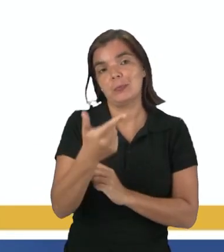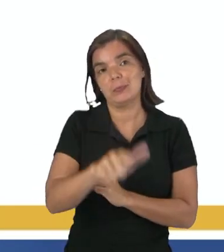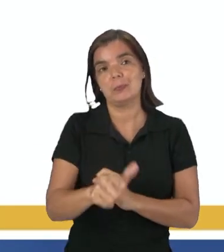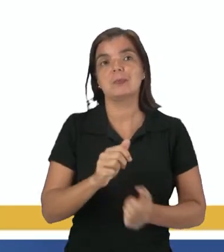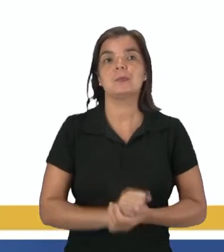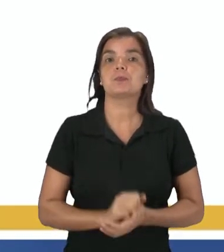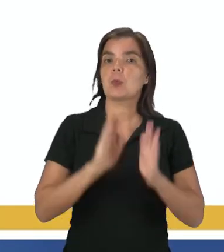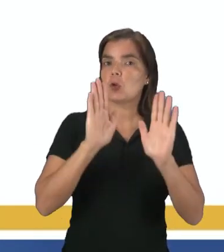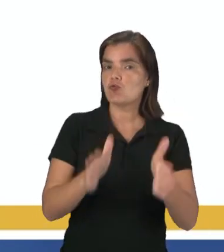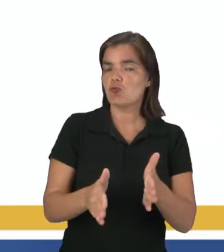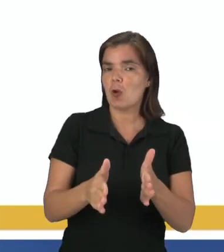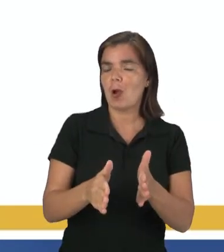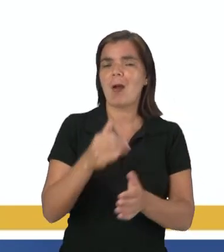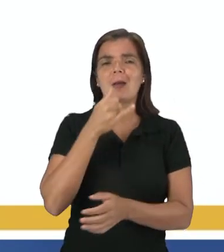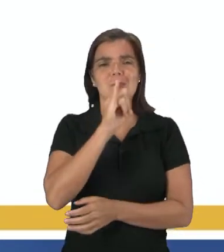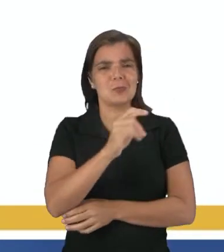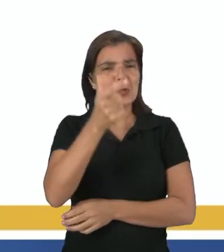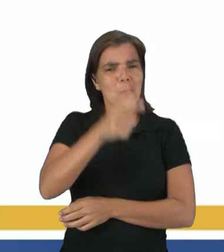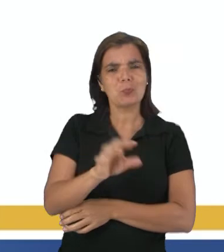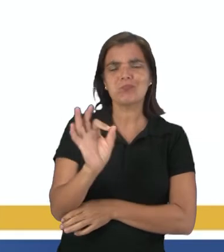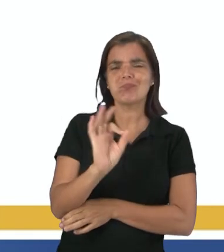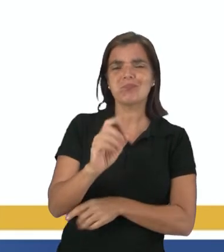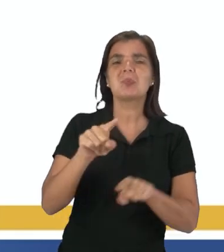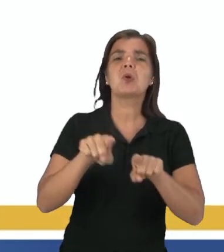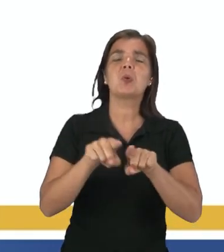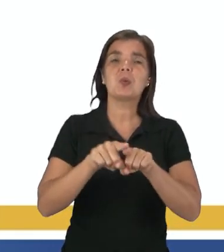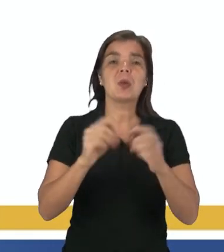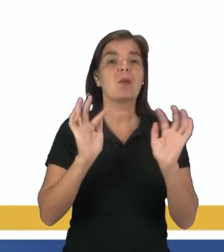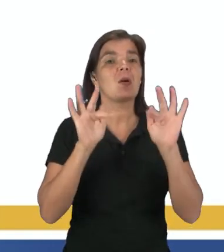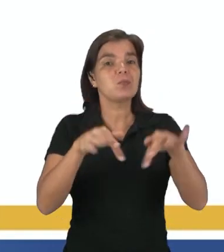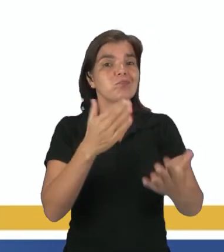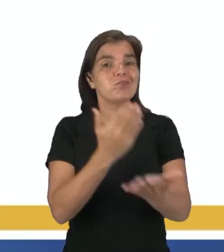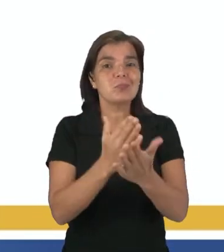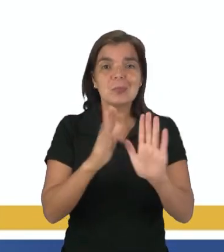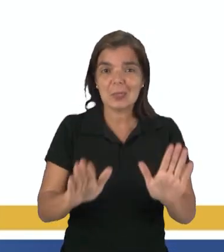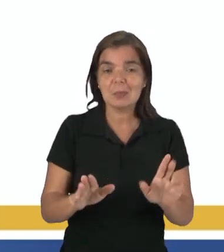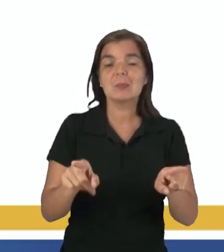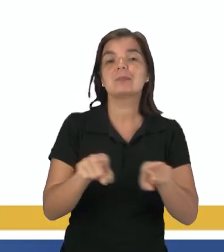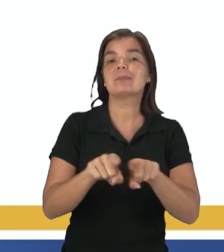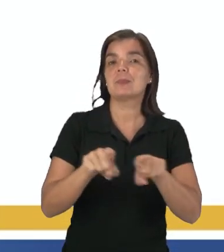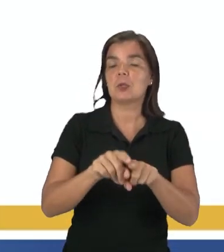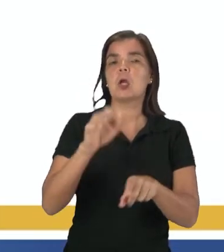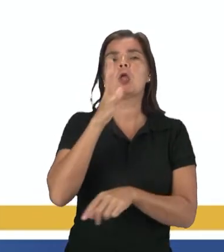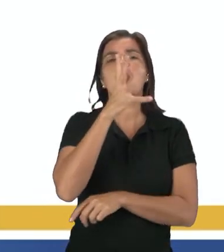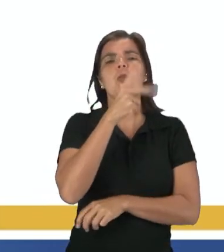reaproveitada. Já as fontes não renováveis são aquelas que mais cedo ou mais tarde vão se esgotar